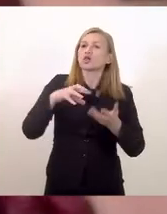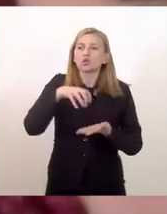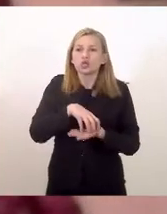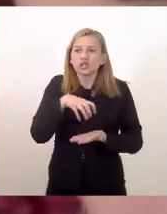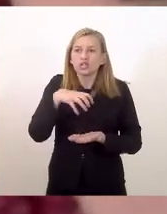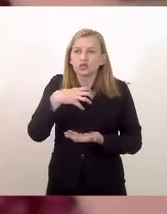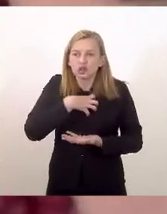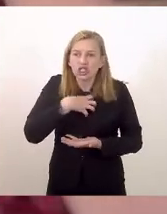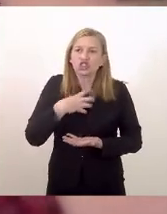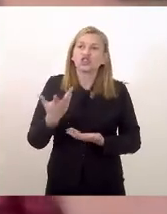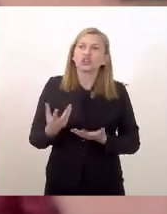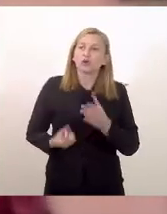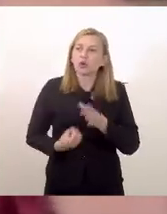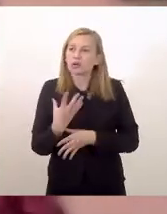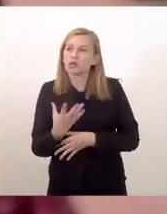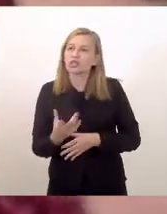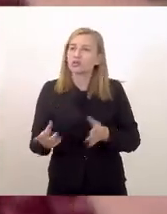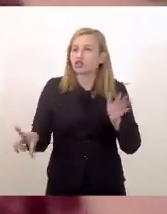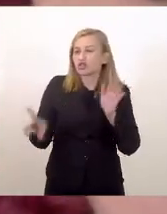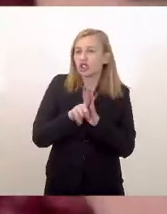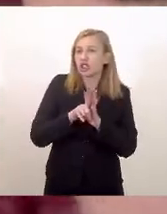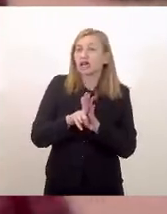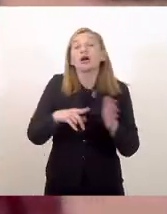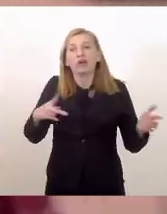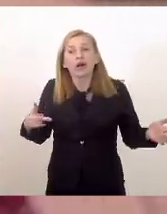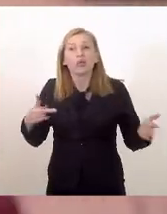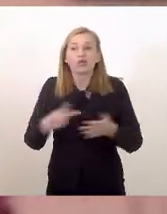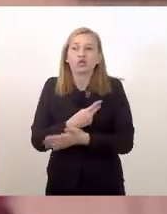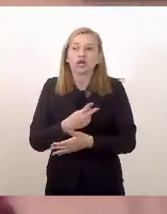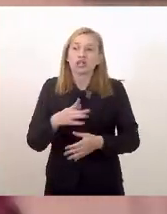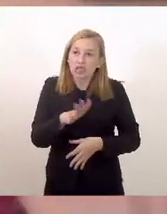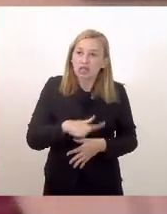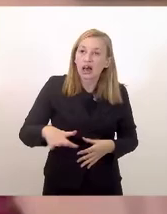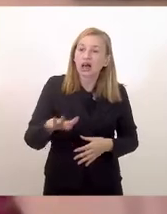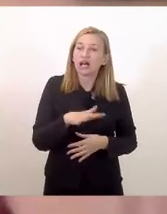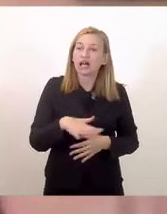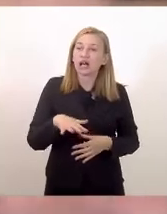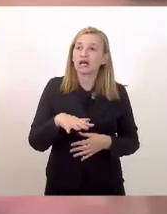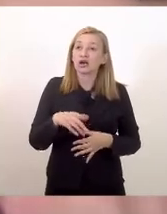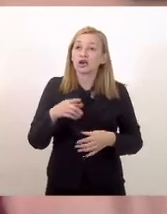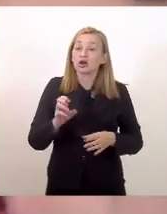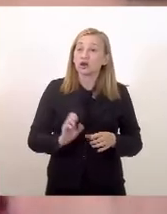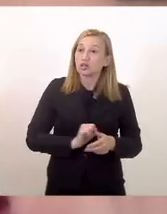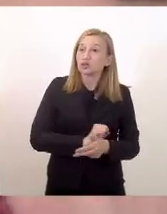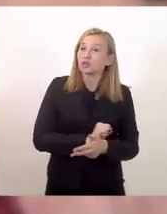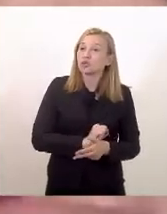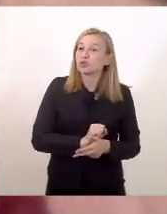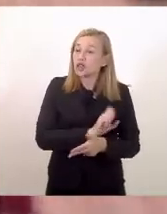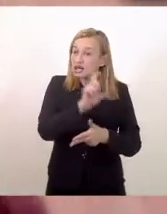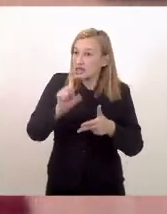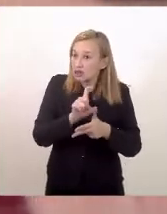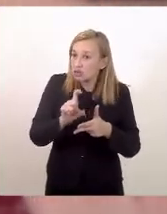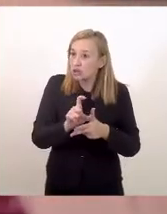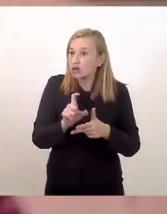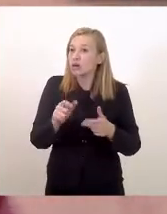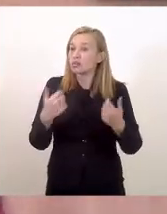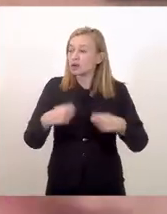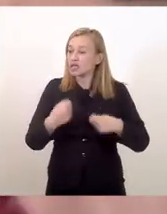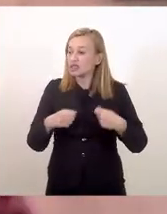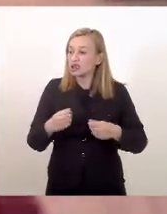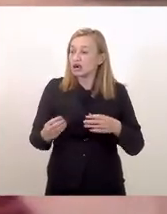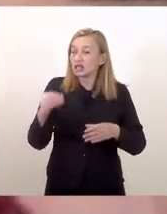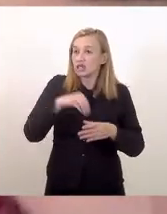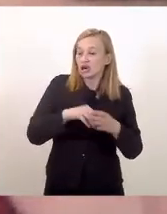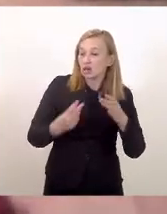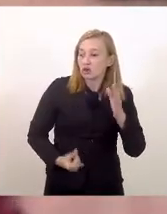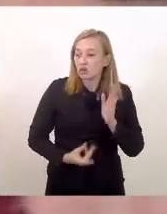da produção legislativa, para que isso aconteça no âmbito do Executivo. É preciso que esteja no orçamento, que